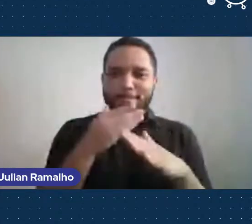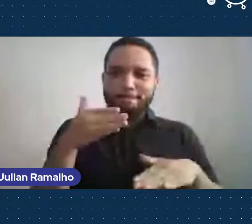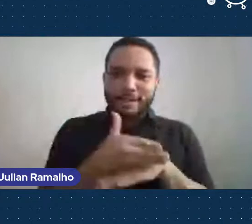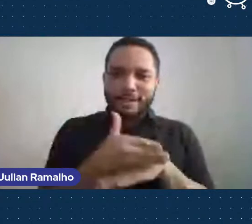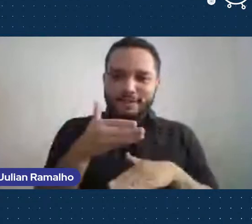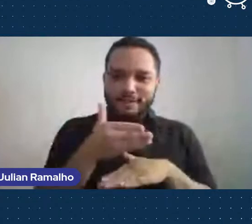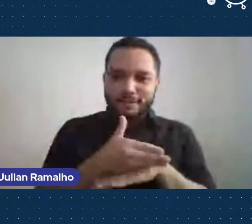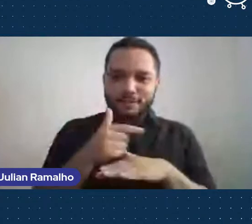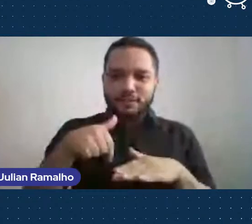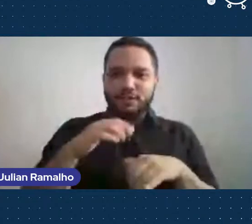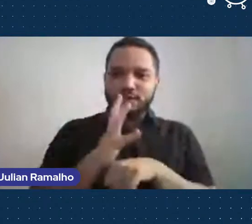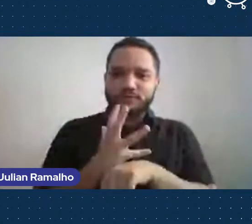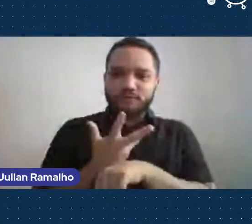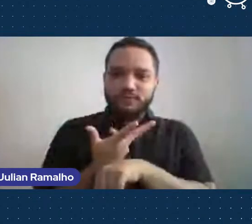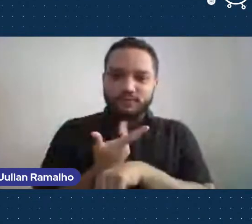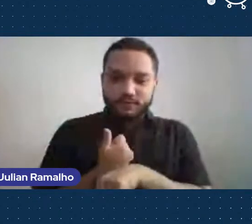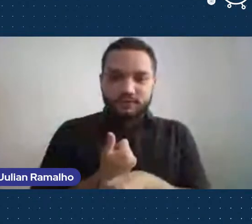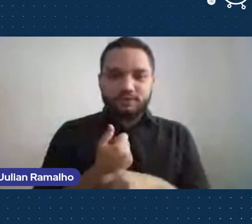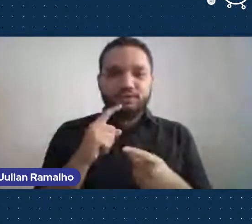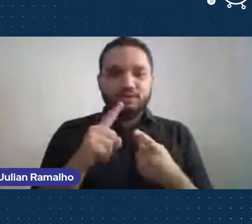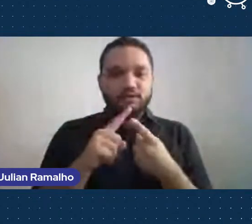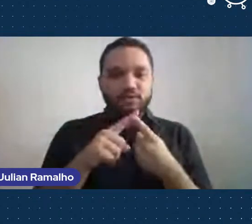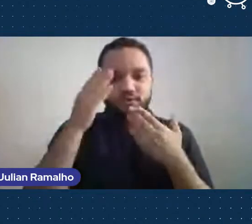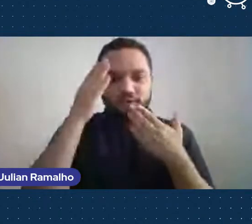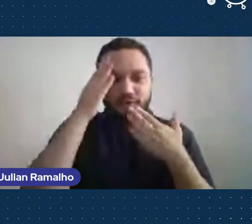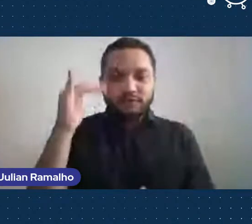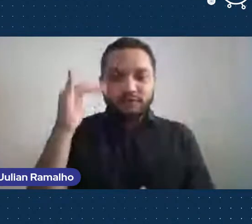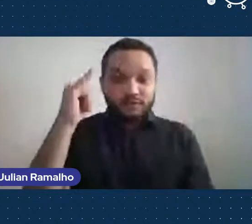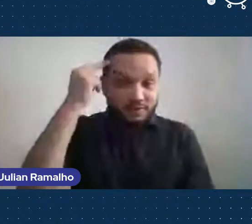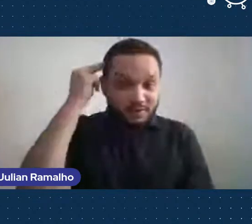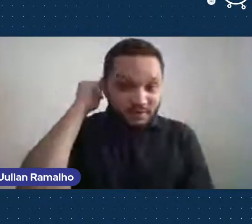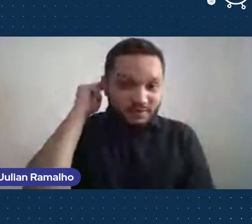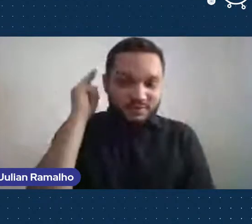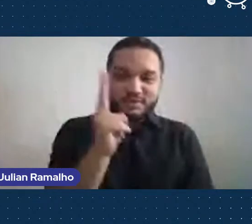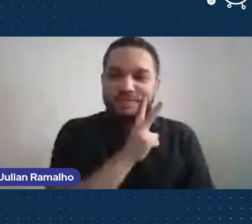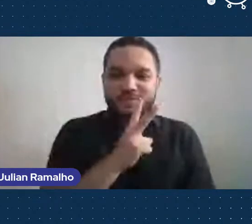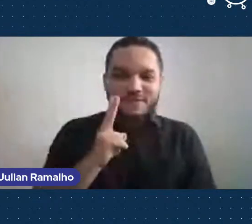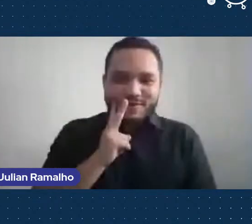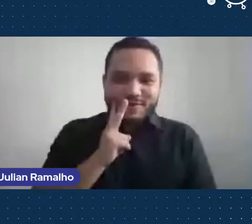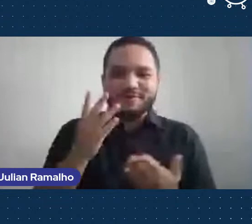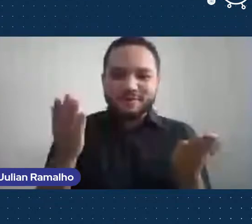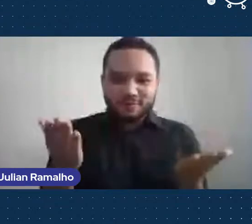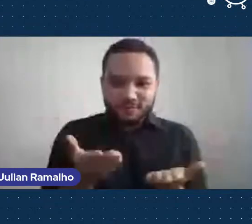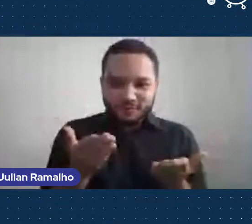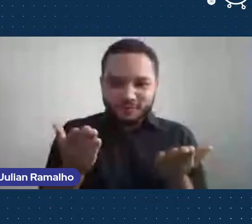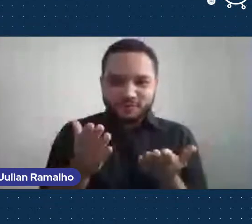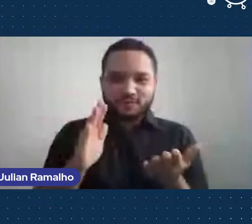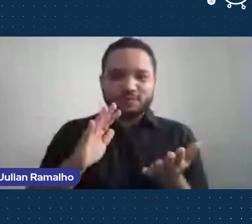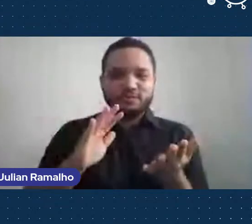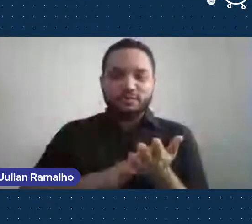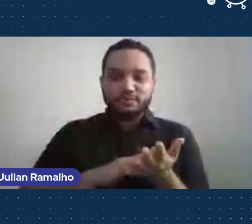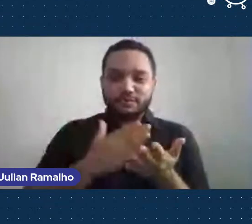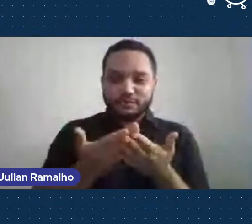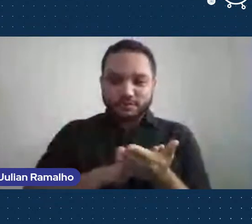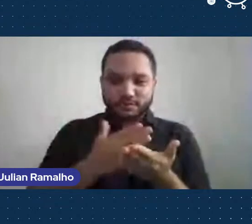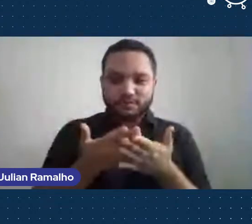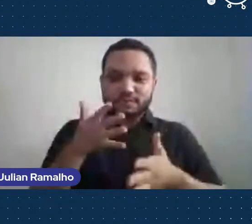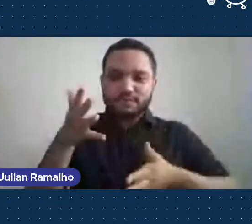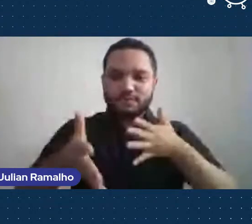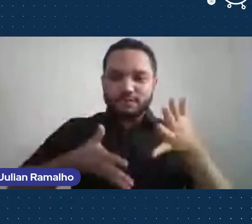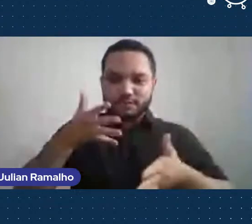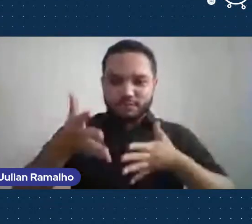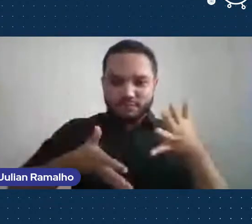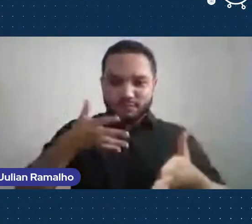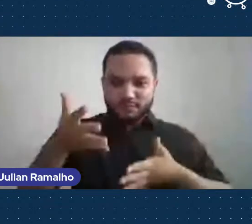participando. E quero agradecer hoje o Julian e a Vanessa, que vão estar comigo aí na tradução para